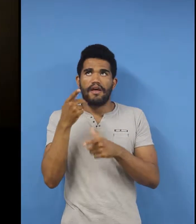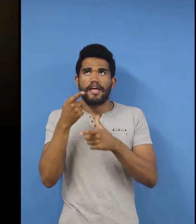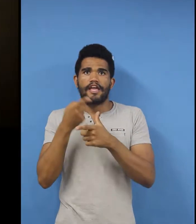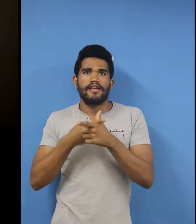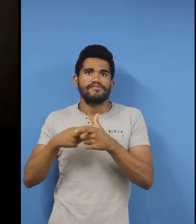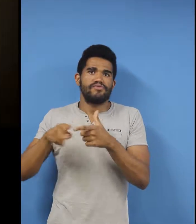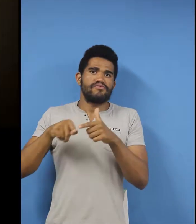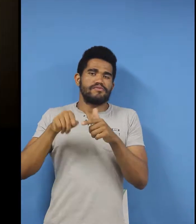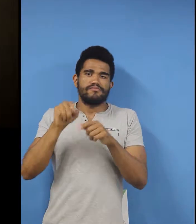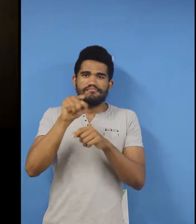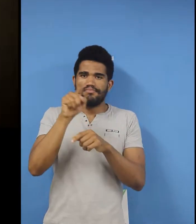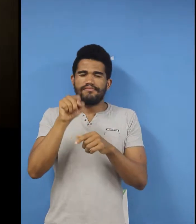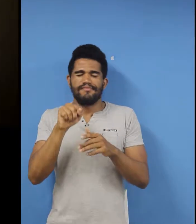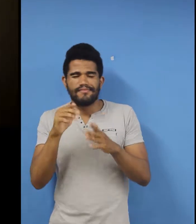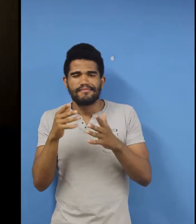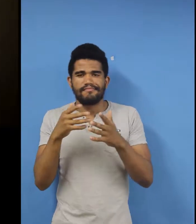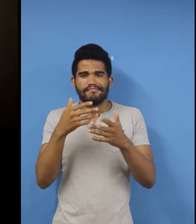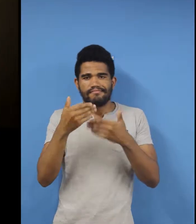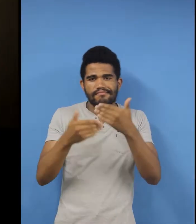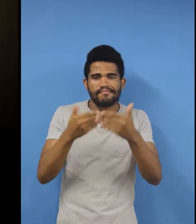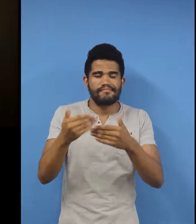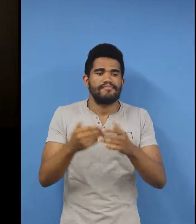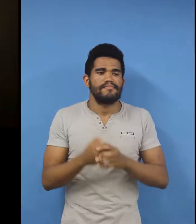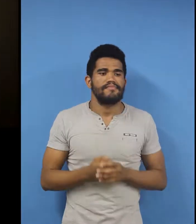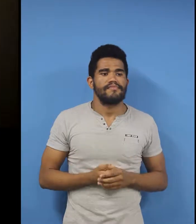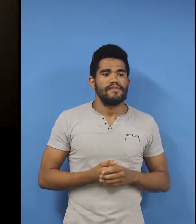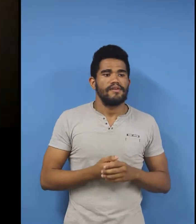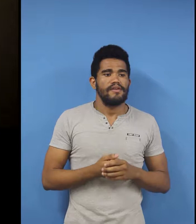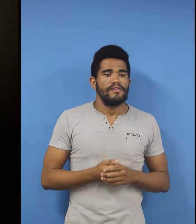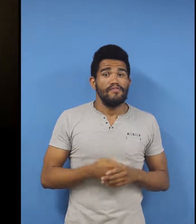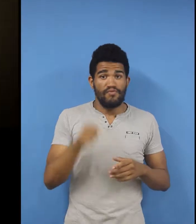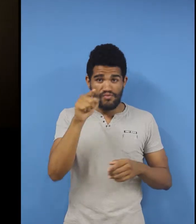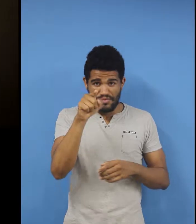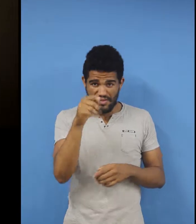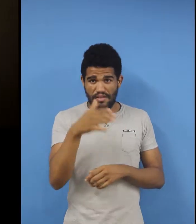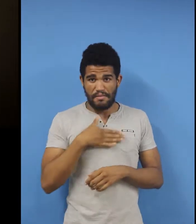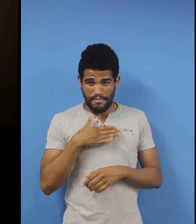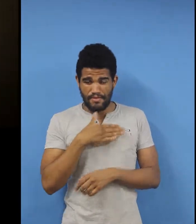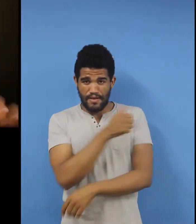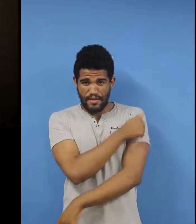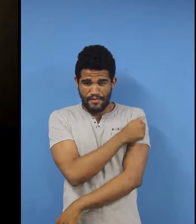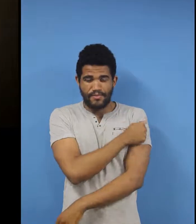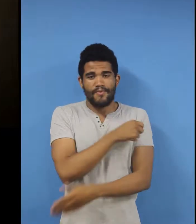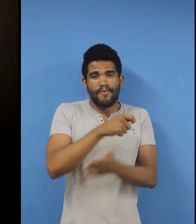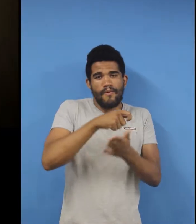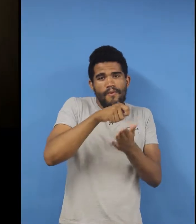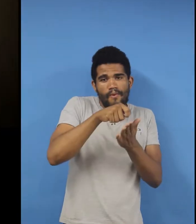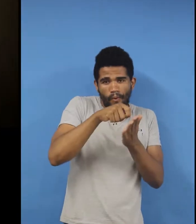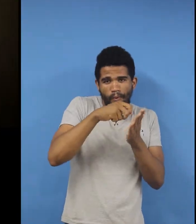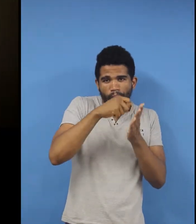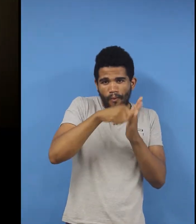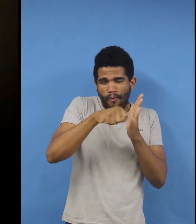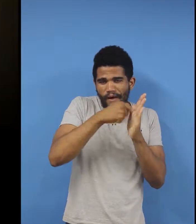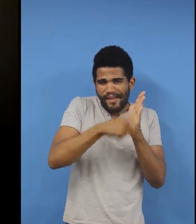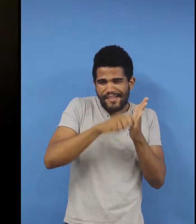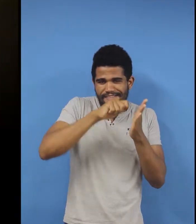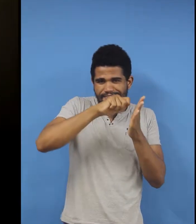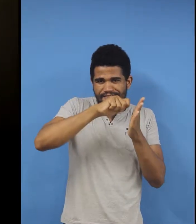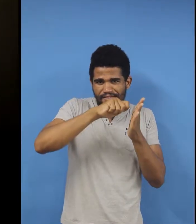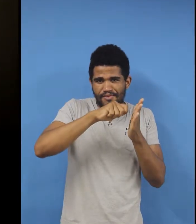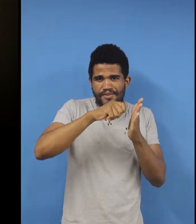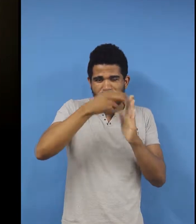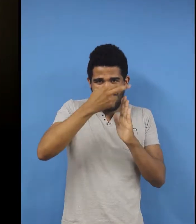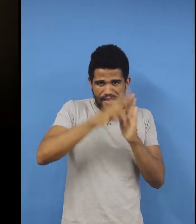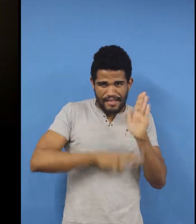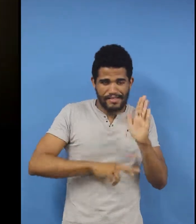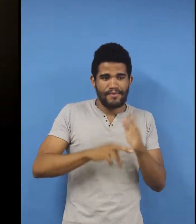questões. Quem é meu aluno? Questões. Quem é meu aluno né, de correção de redação. Quem quer ter redação